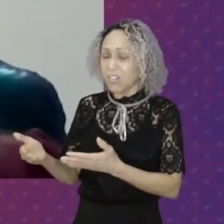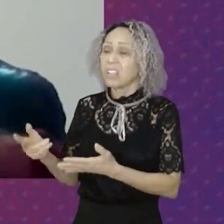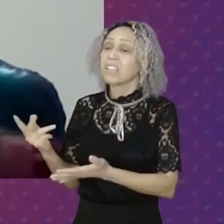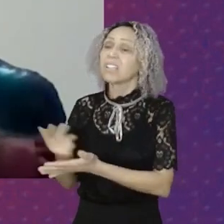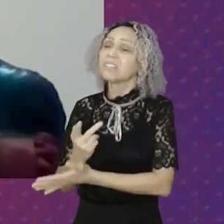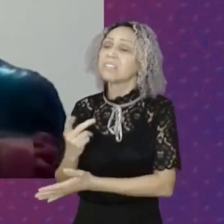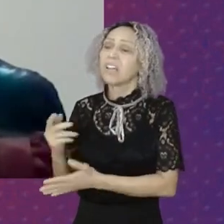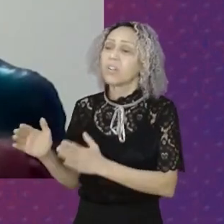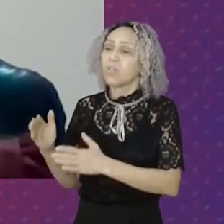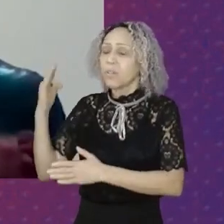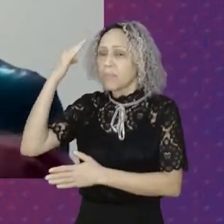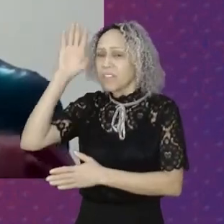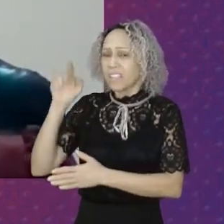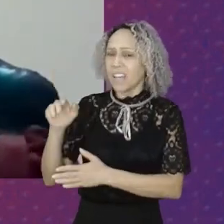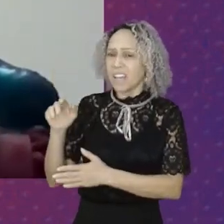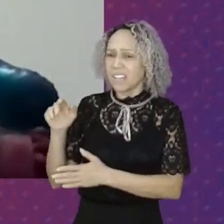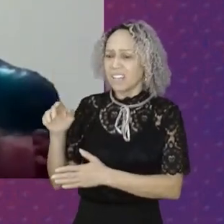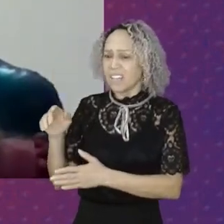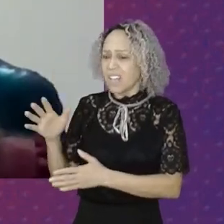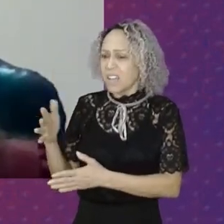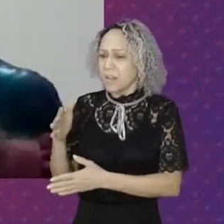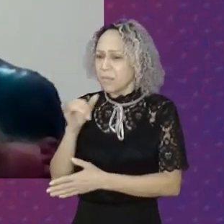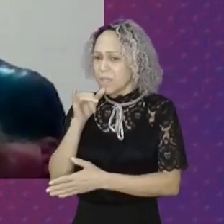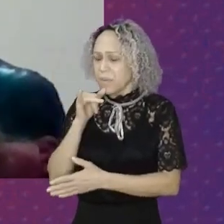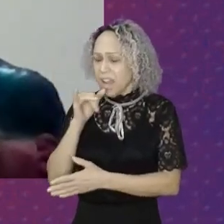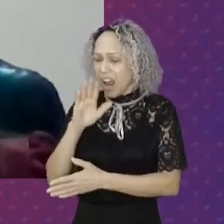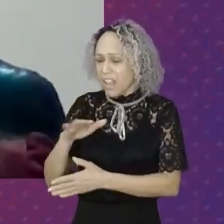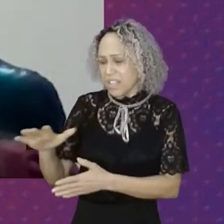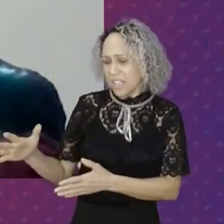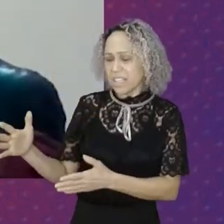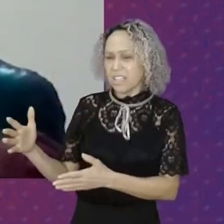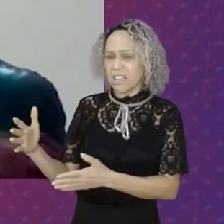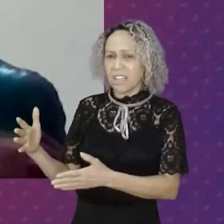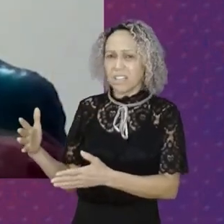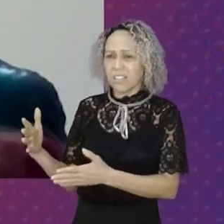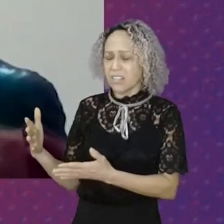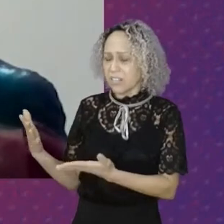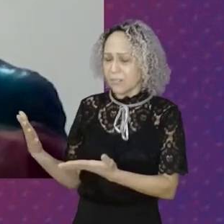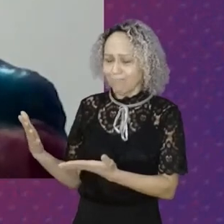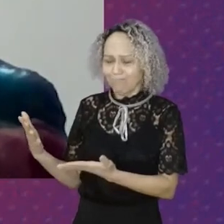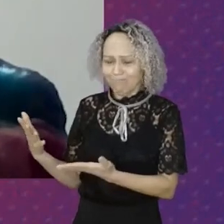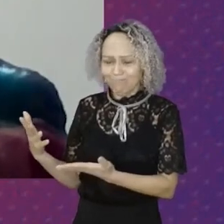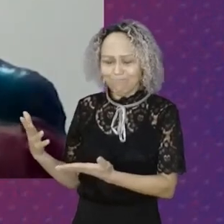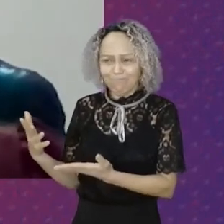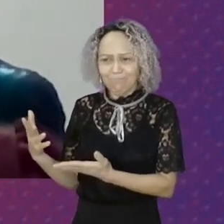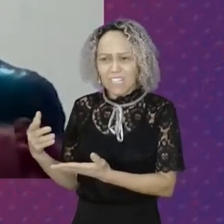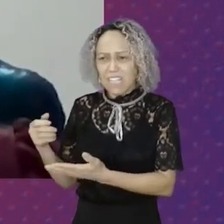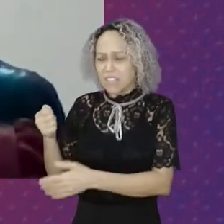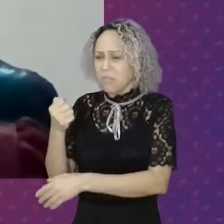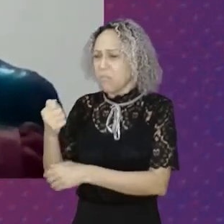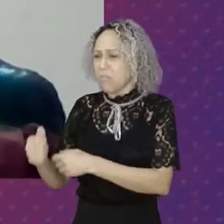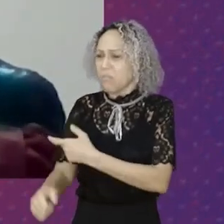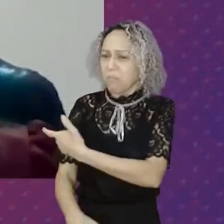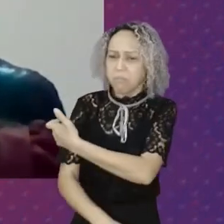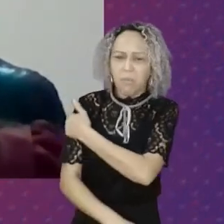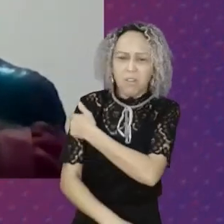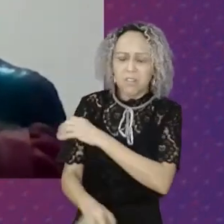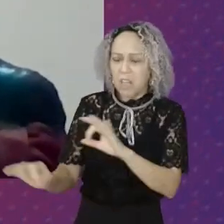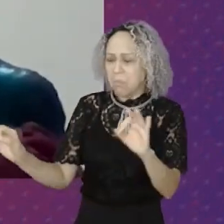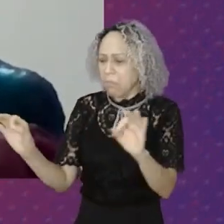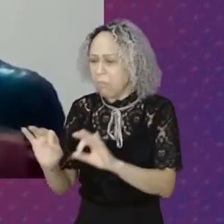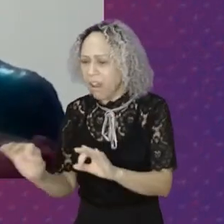e aí não foi só fruto da pandemia, é claro que a pandemia também trouxe isso muito forte, mas isso acabou